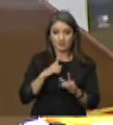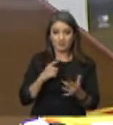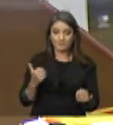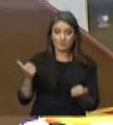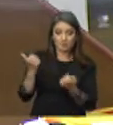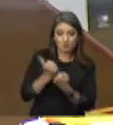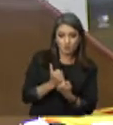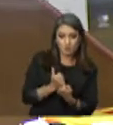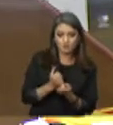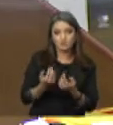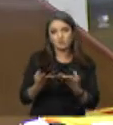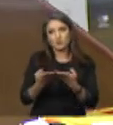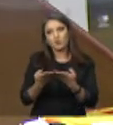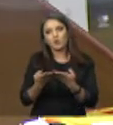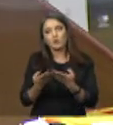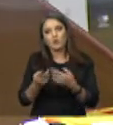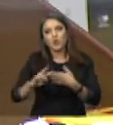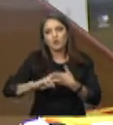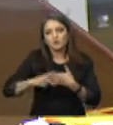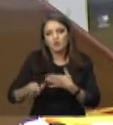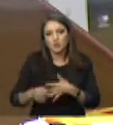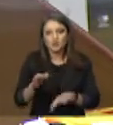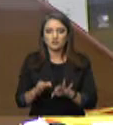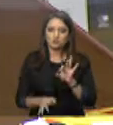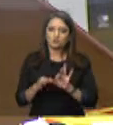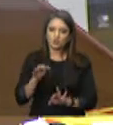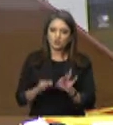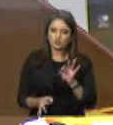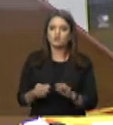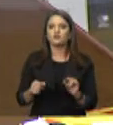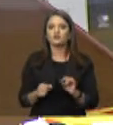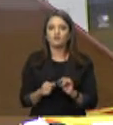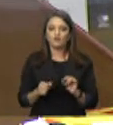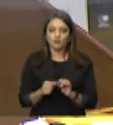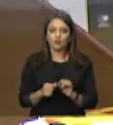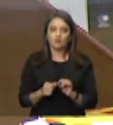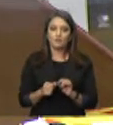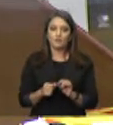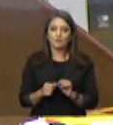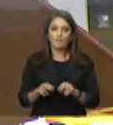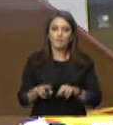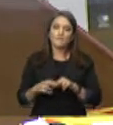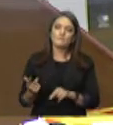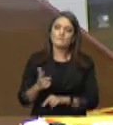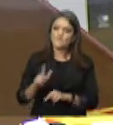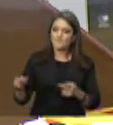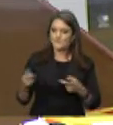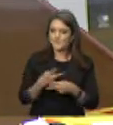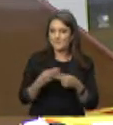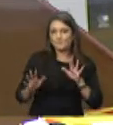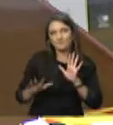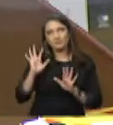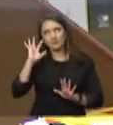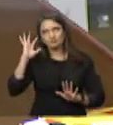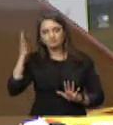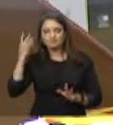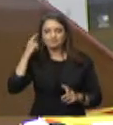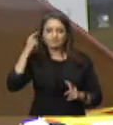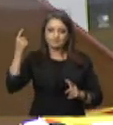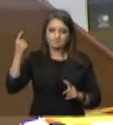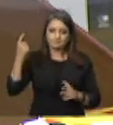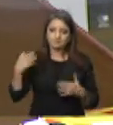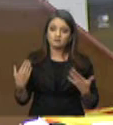o prefeito ou a consequência jurídica adrede conjecturada por outros subsequentemente cogitados a